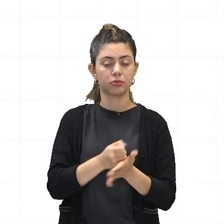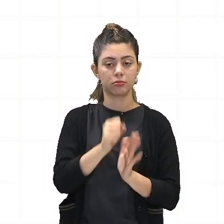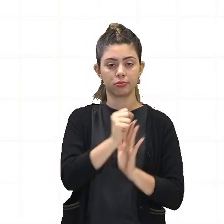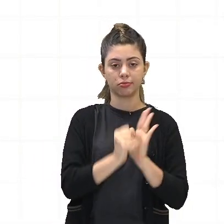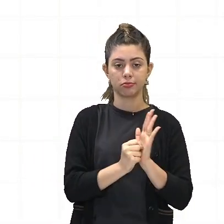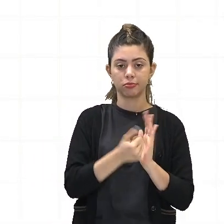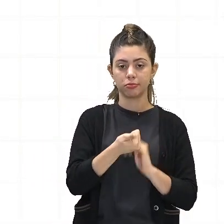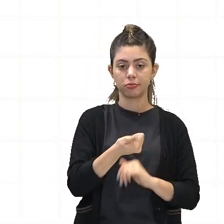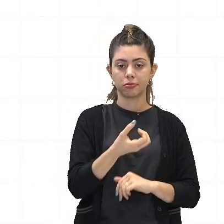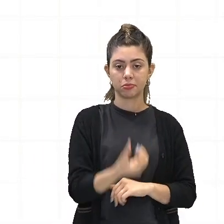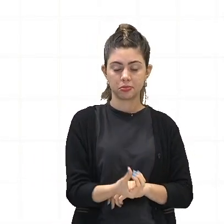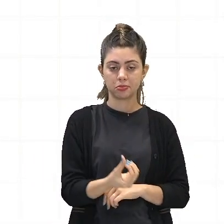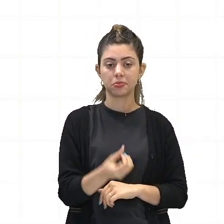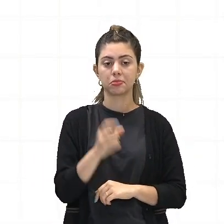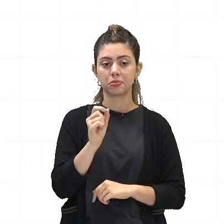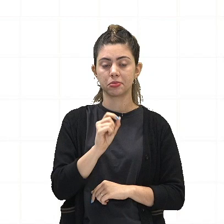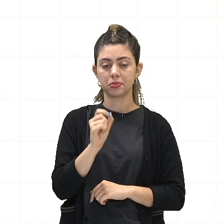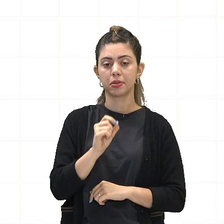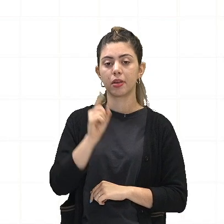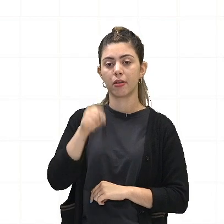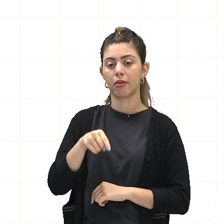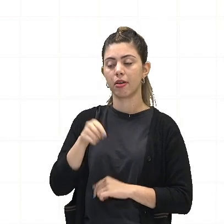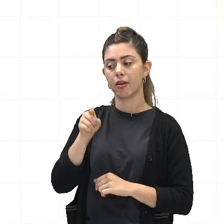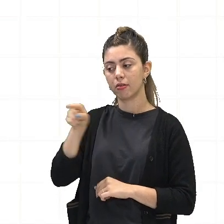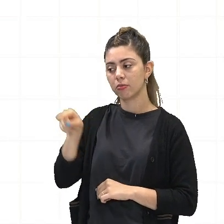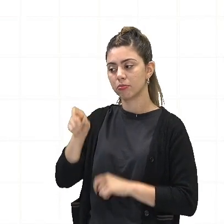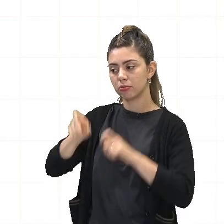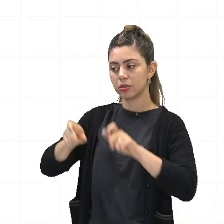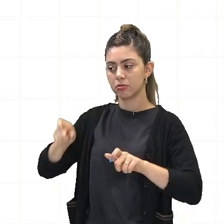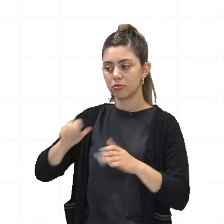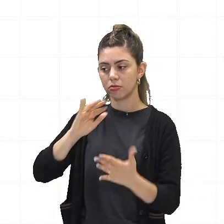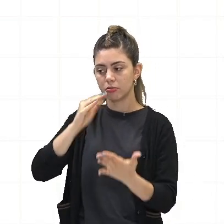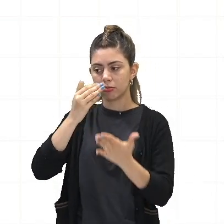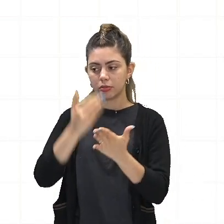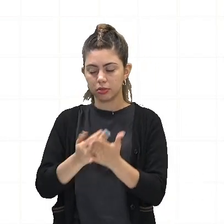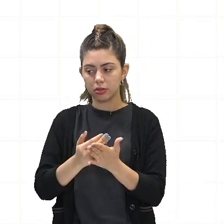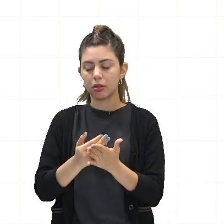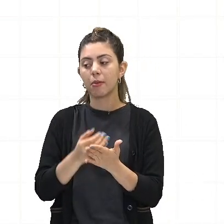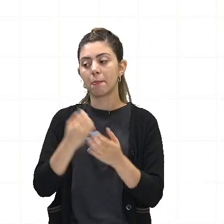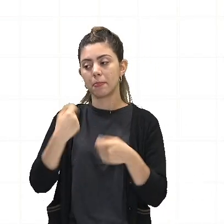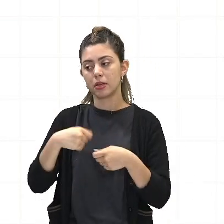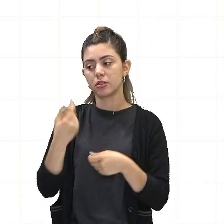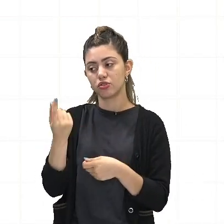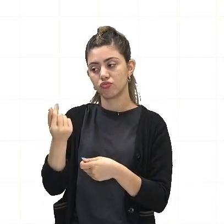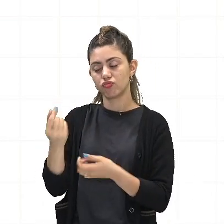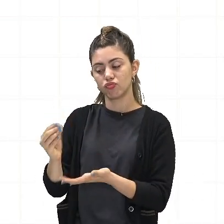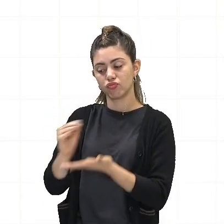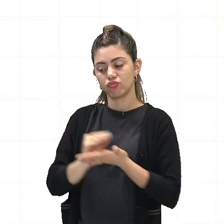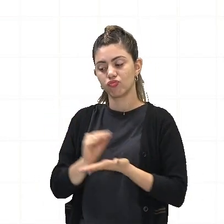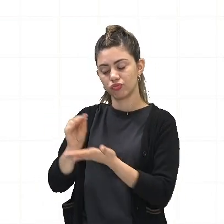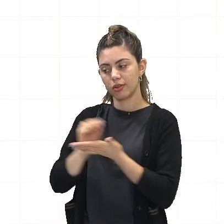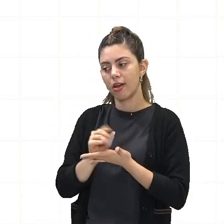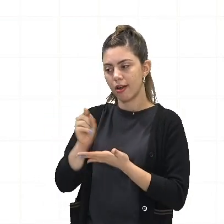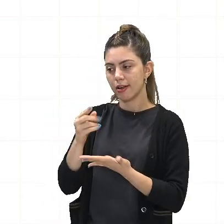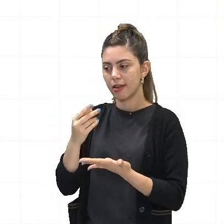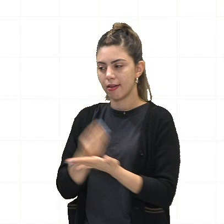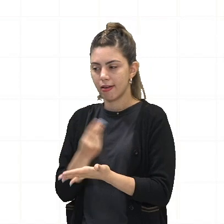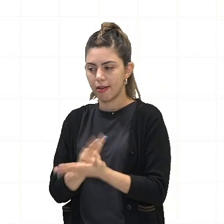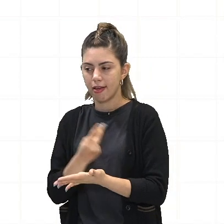prática consistia na venda de perdão de seus pecados, na remissão dos pecados